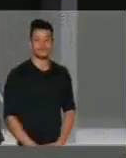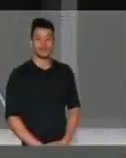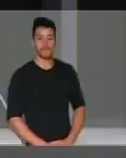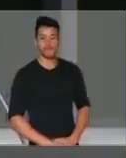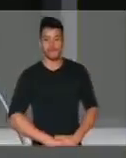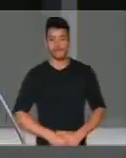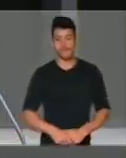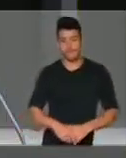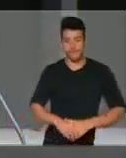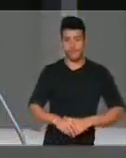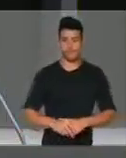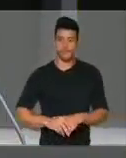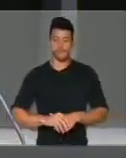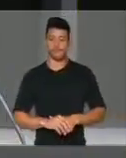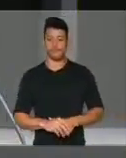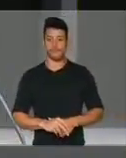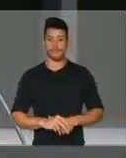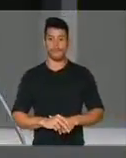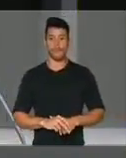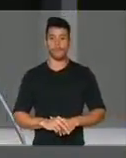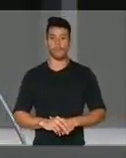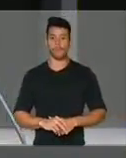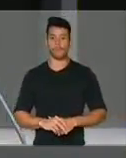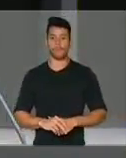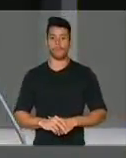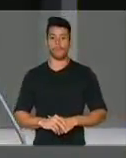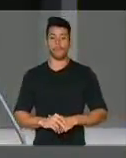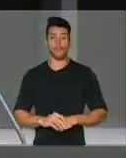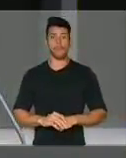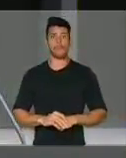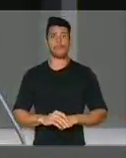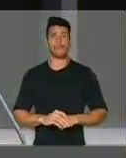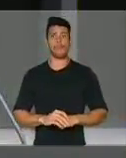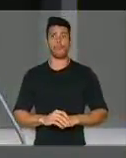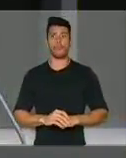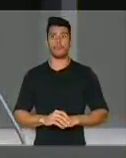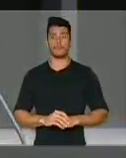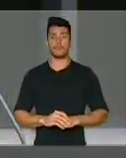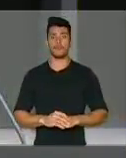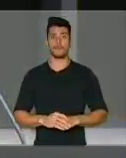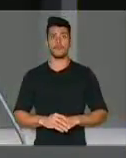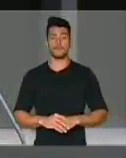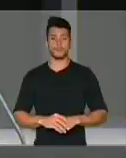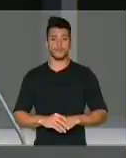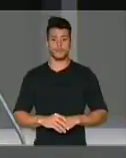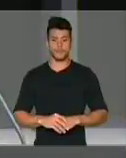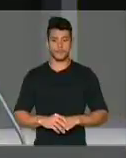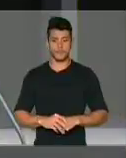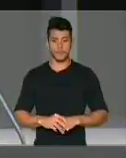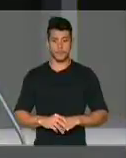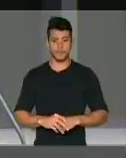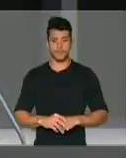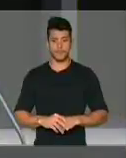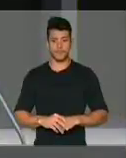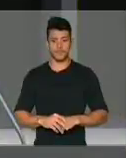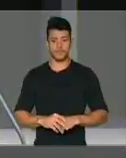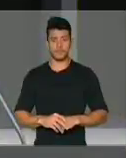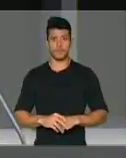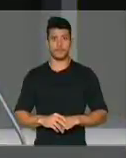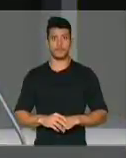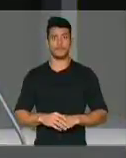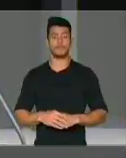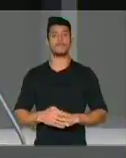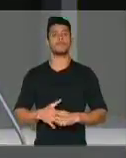social e da falência dos serviços públicos num estado tomado pela corrupção e má gestão